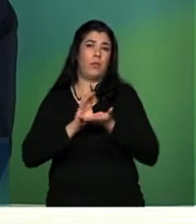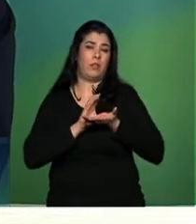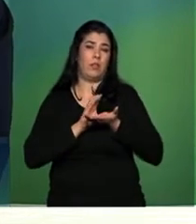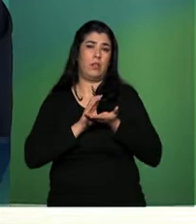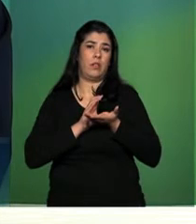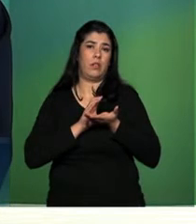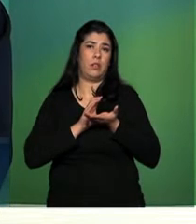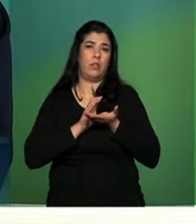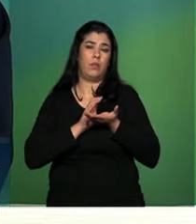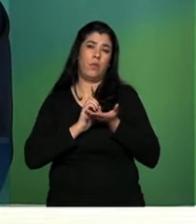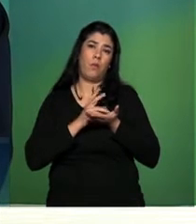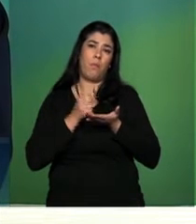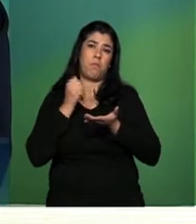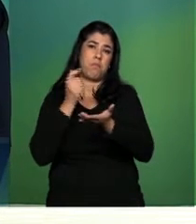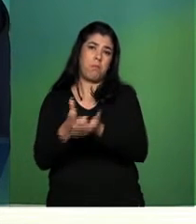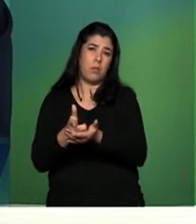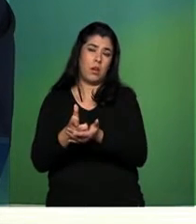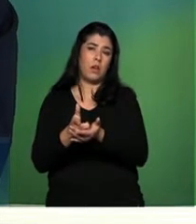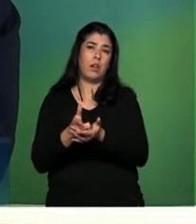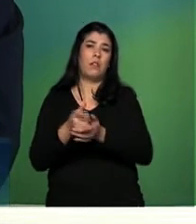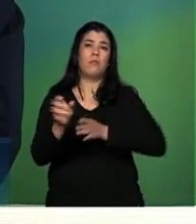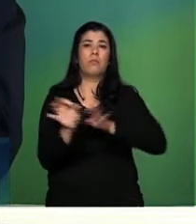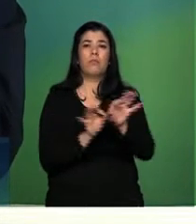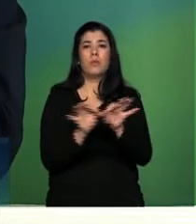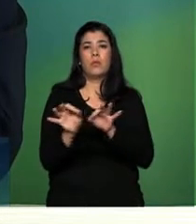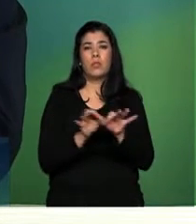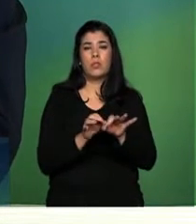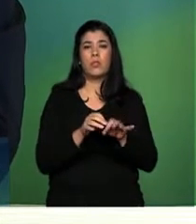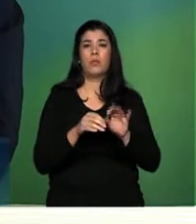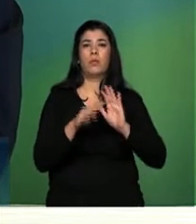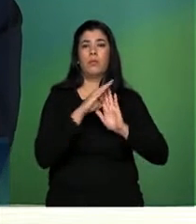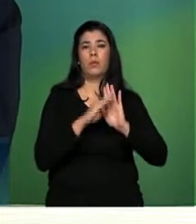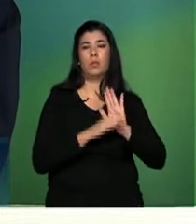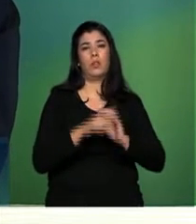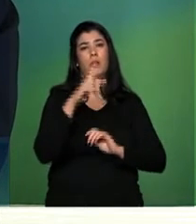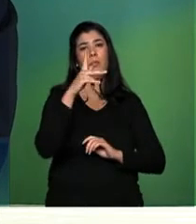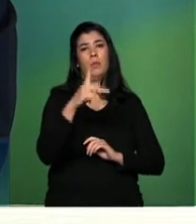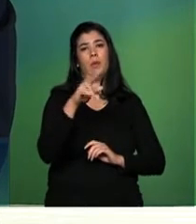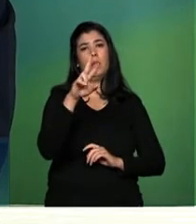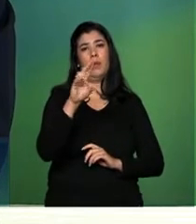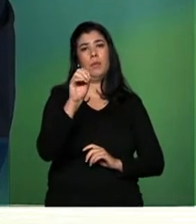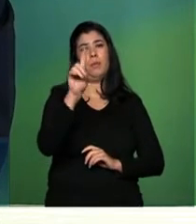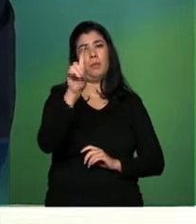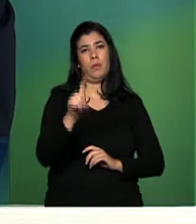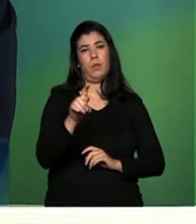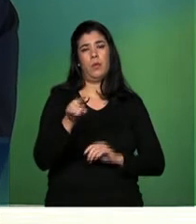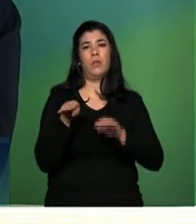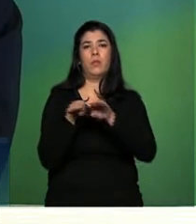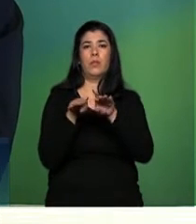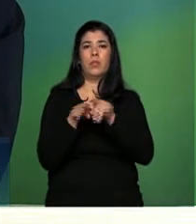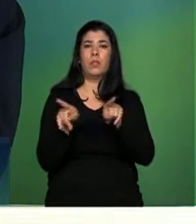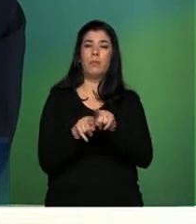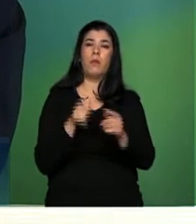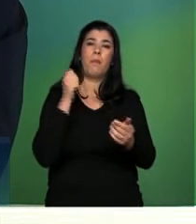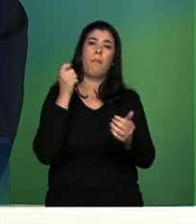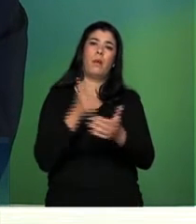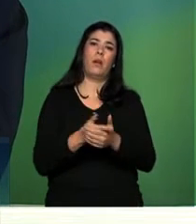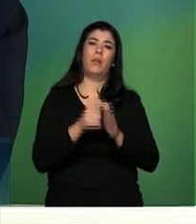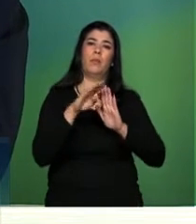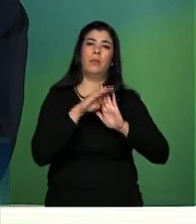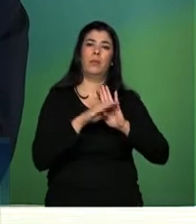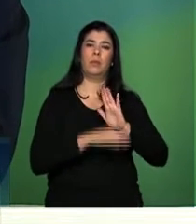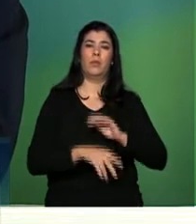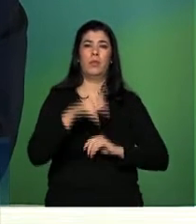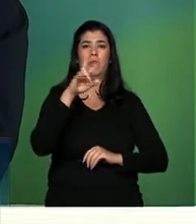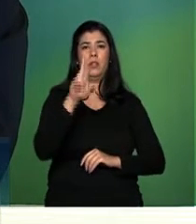na operacionalização do PROEX Equalização, no pagamento do Reintegra. Portanto, esse para